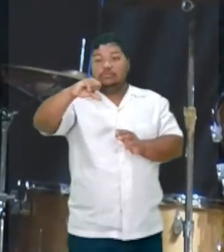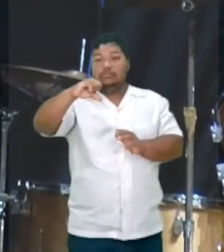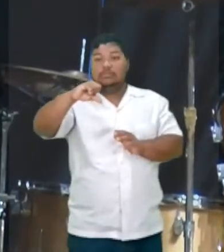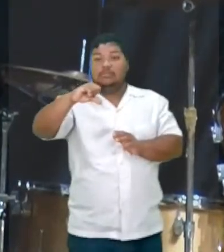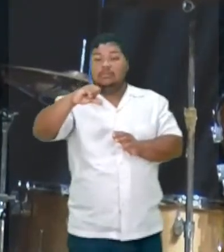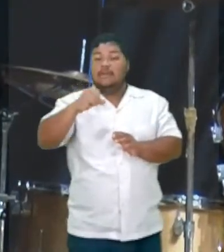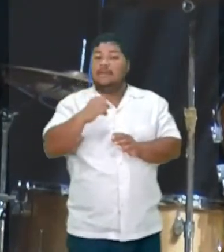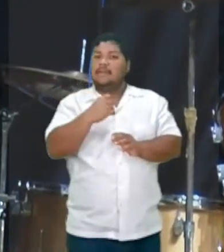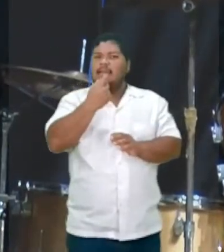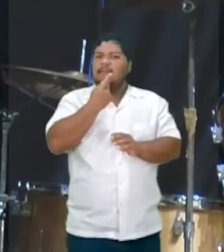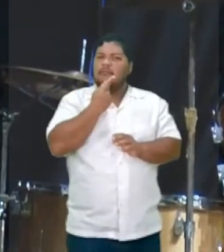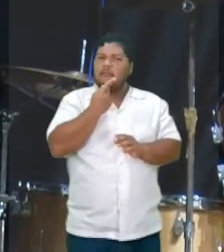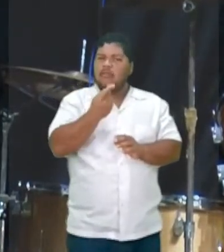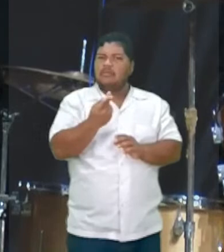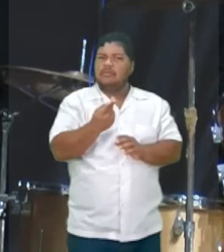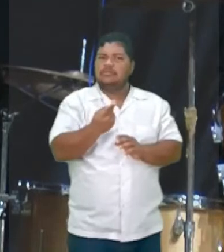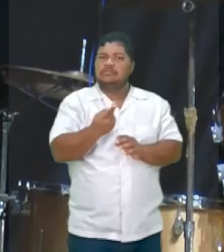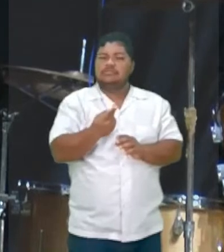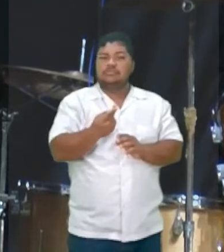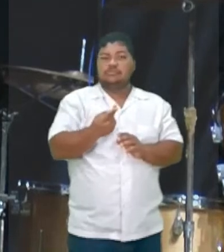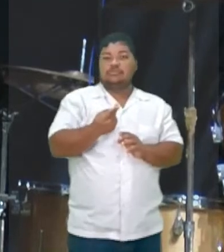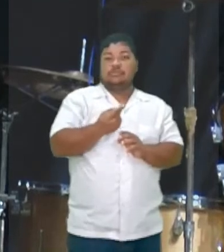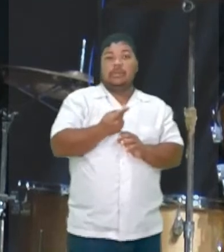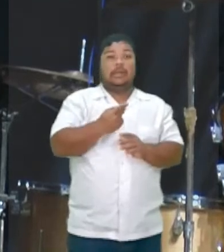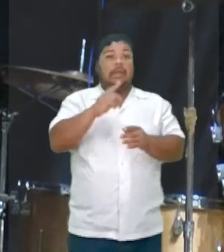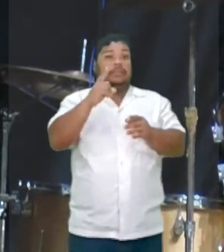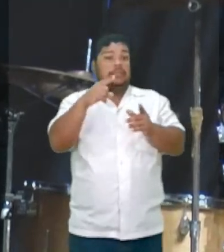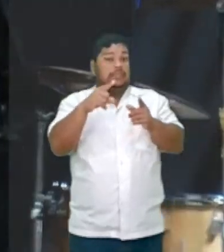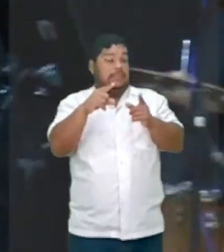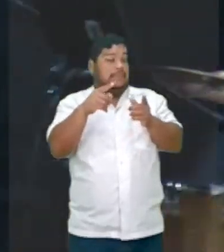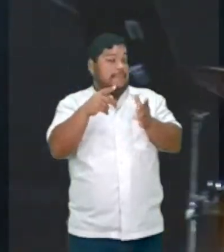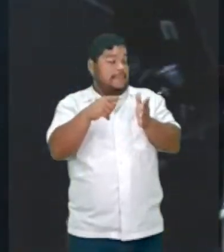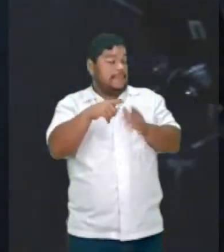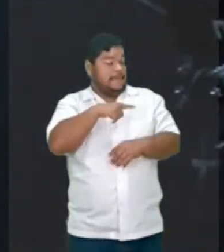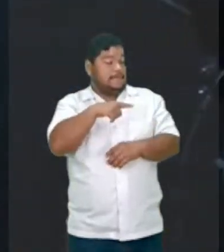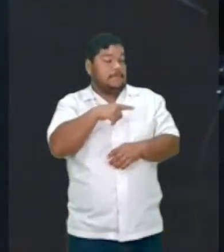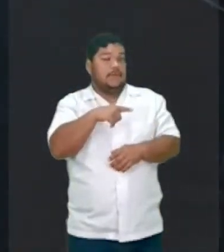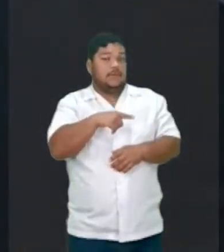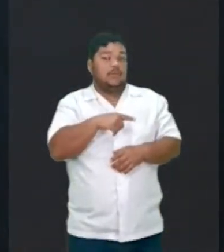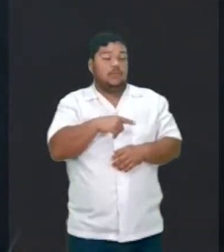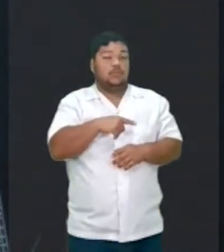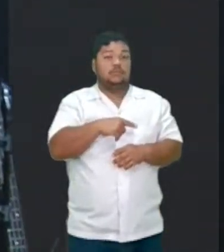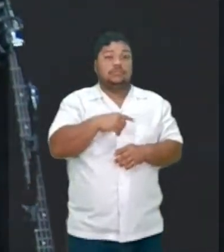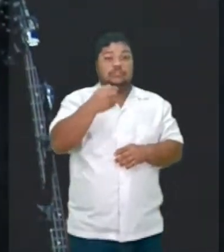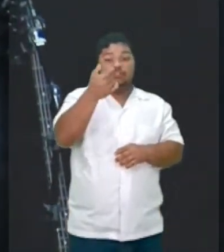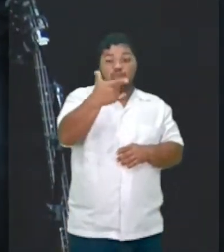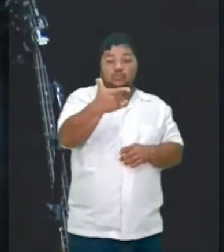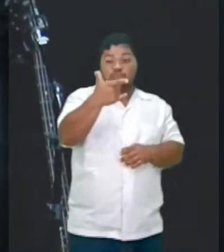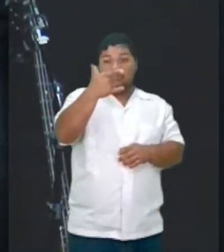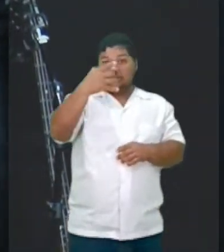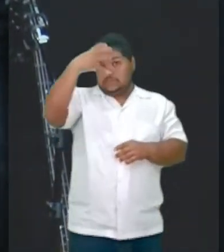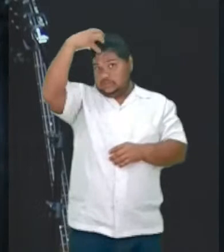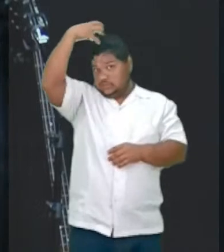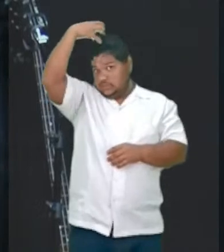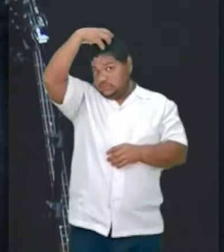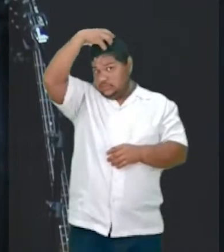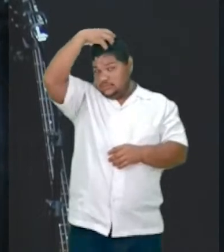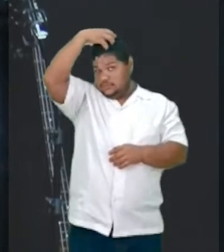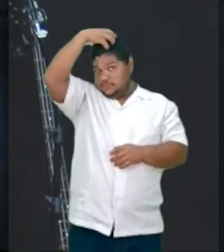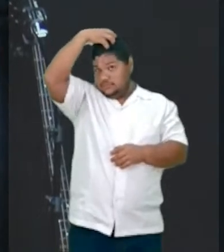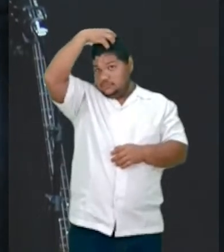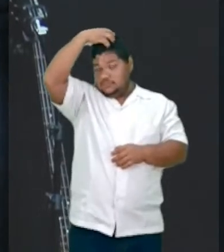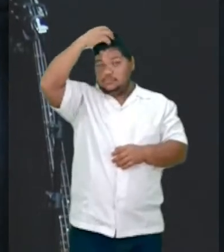narrado também no livro de 2 Reis, que é o episódio do rei Ezequias, que